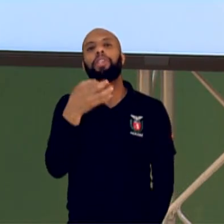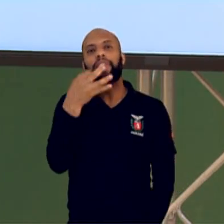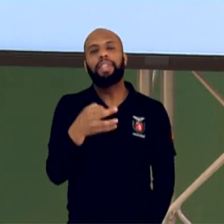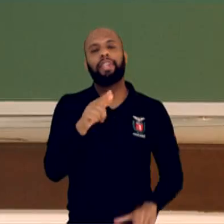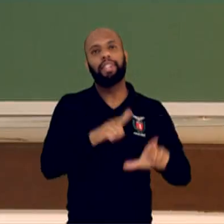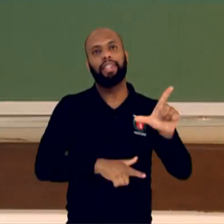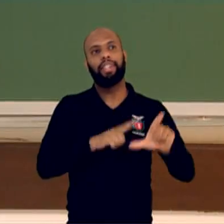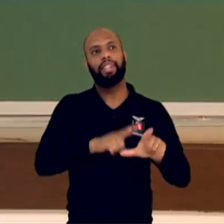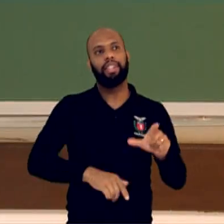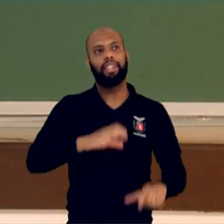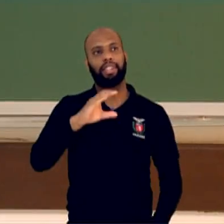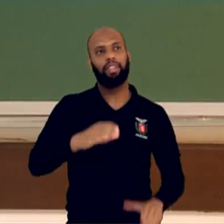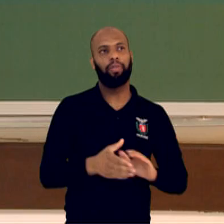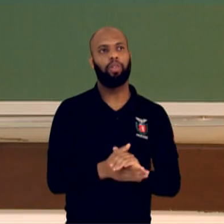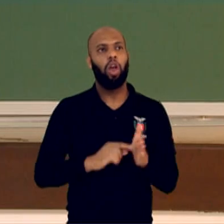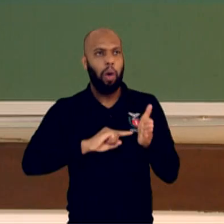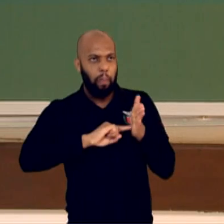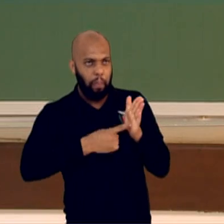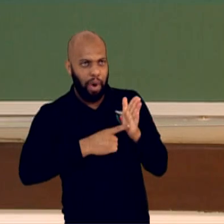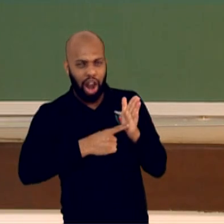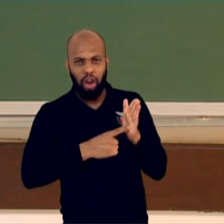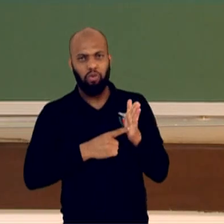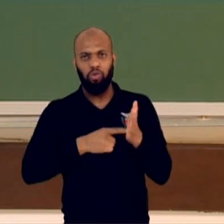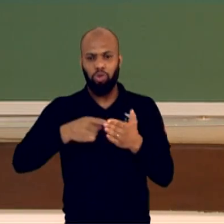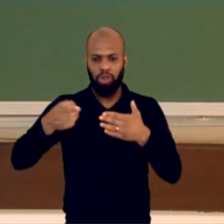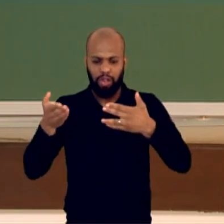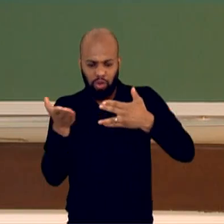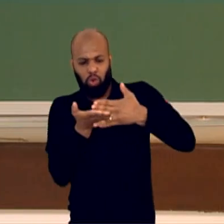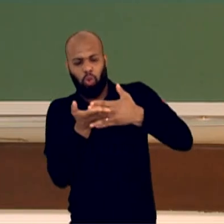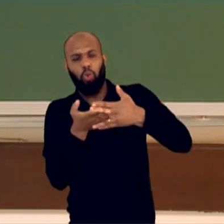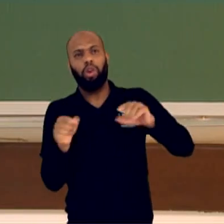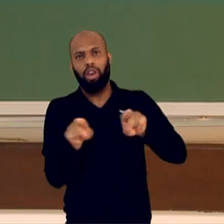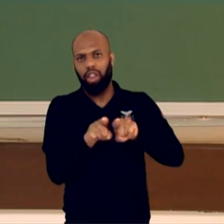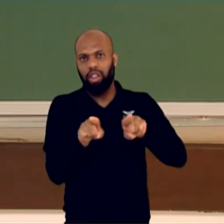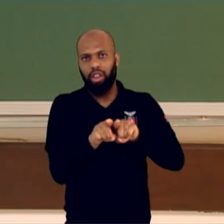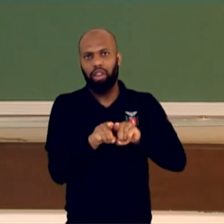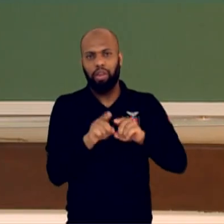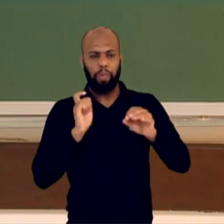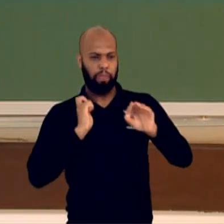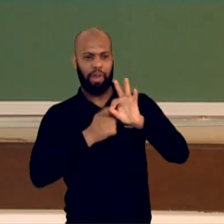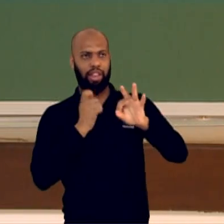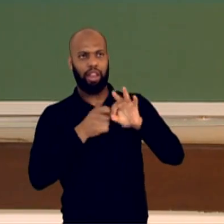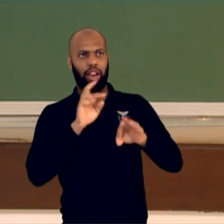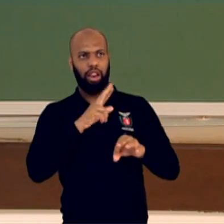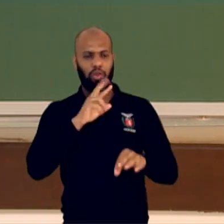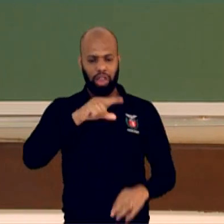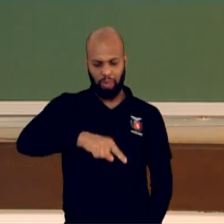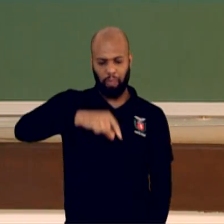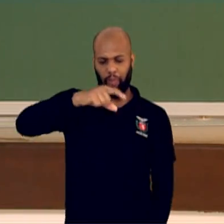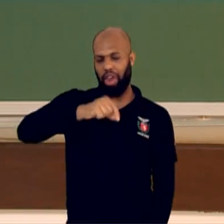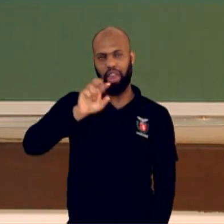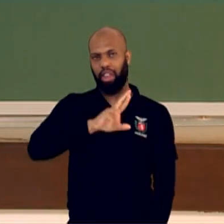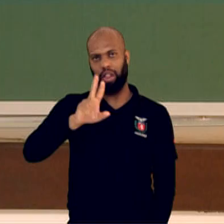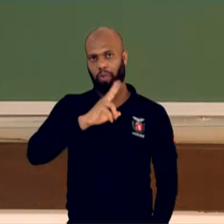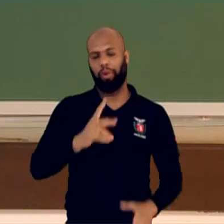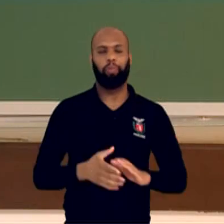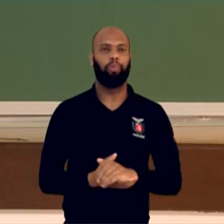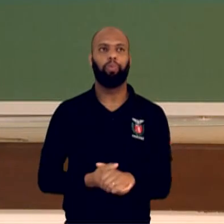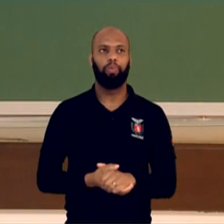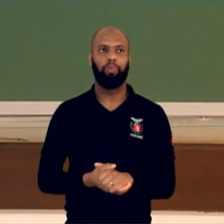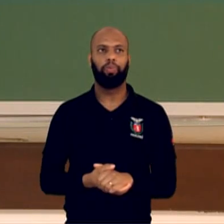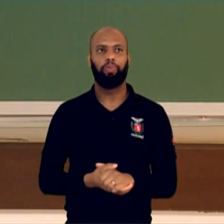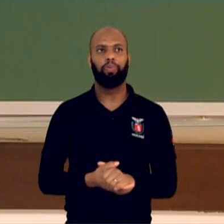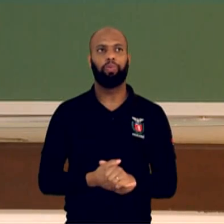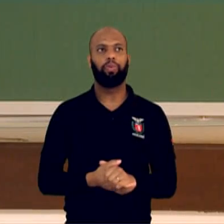C. Já aqui não, né? Parafuso, cunho e martelo, não lembra nada disso, alicate, pinça e pegador de gelo. Então, tranquilinho esse